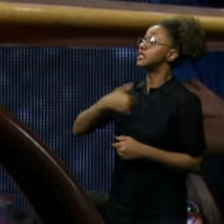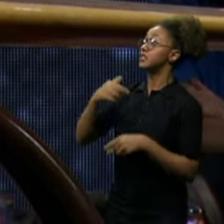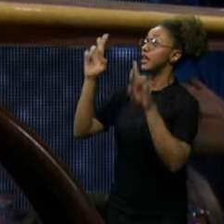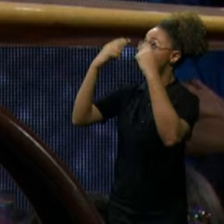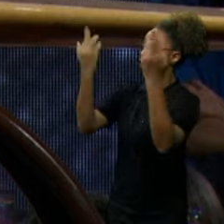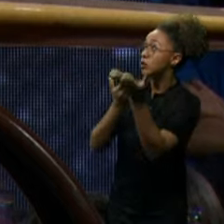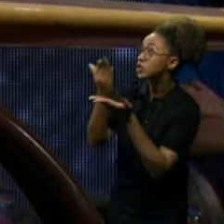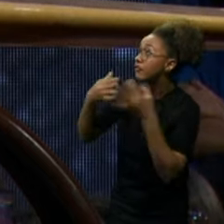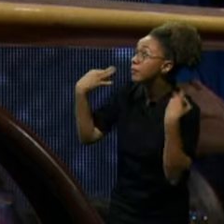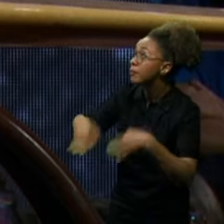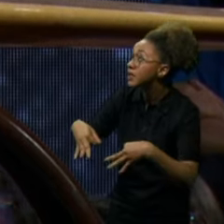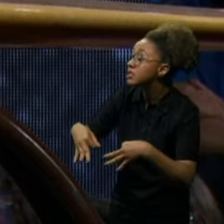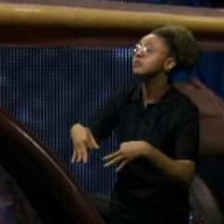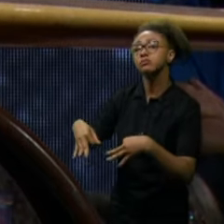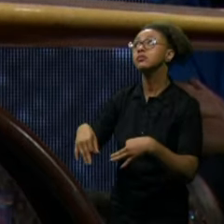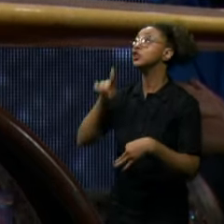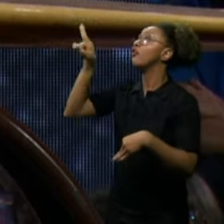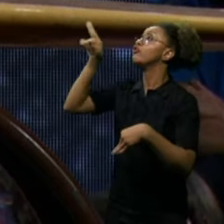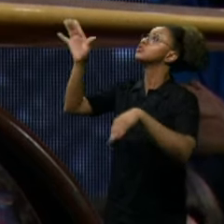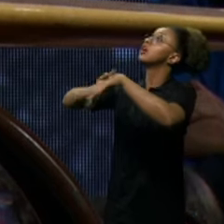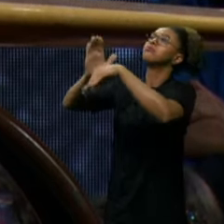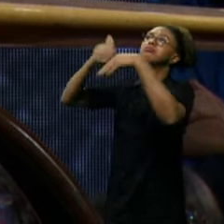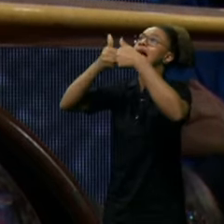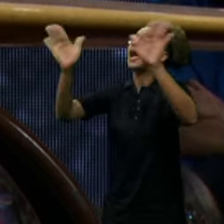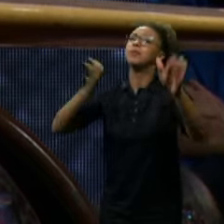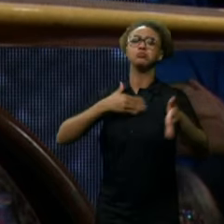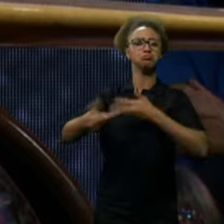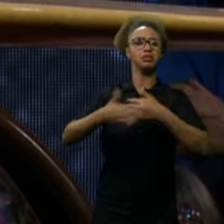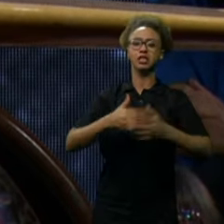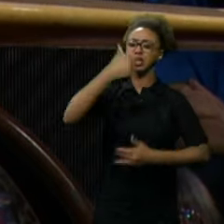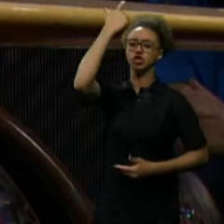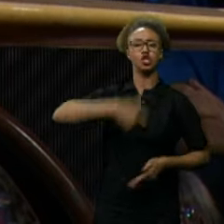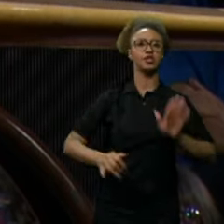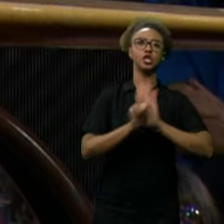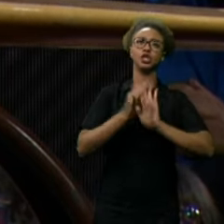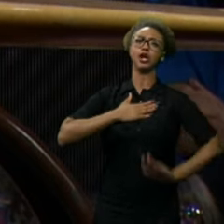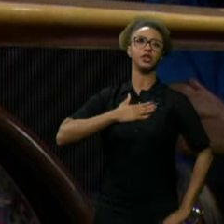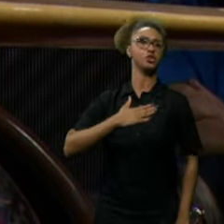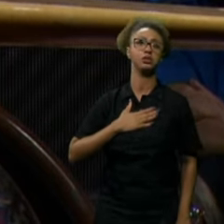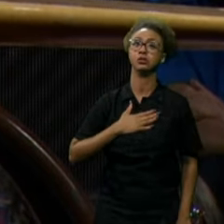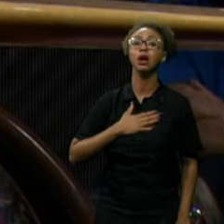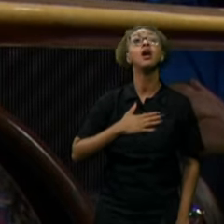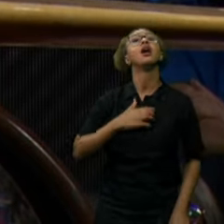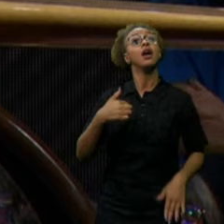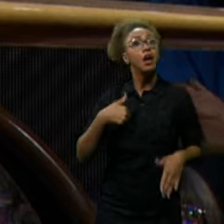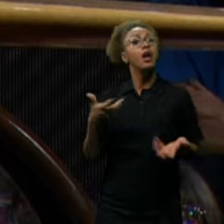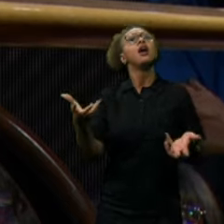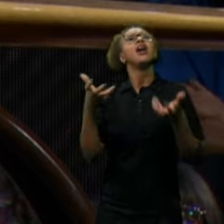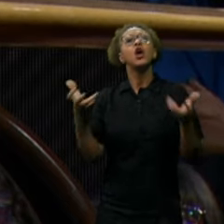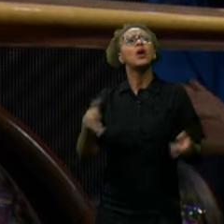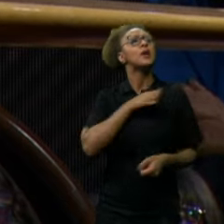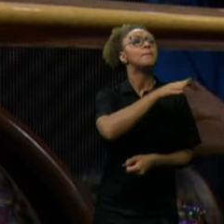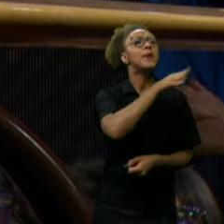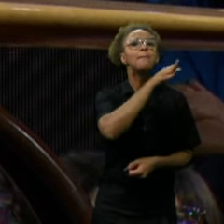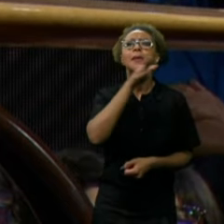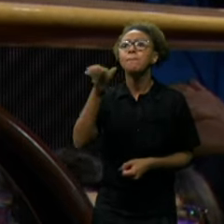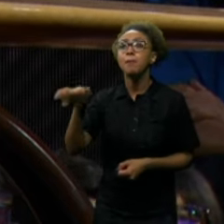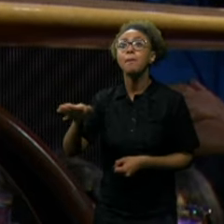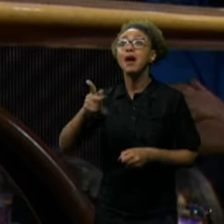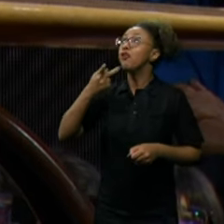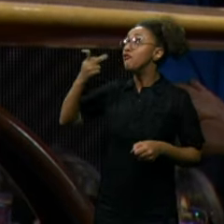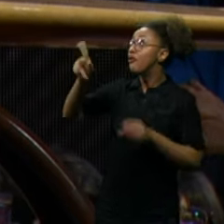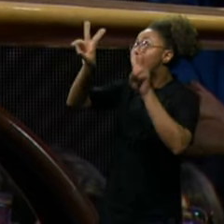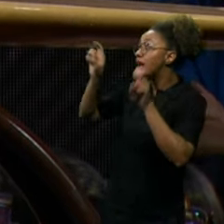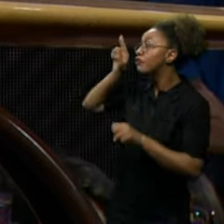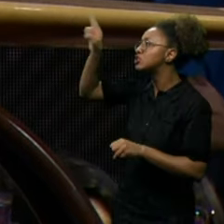teu reino o senhor abre as portas do teu reino independente do meu estereótipo eu quero estar em todos os lugares que se prega o